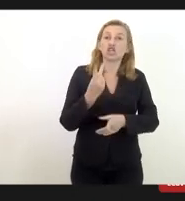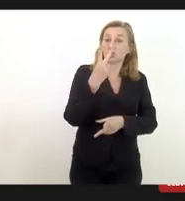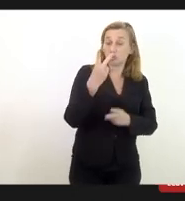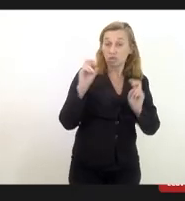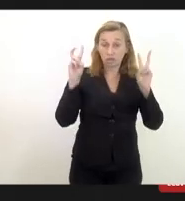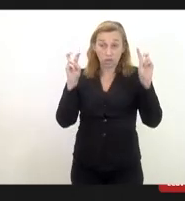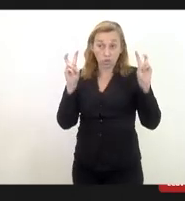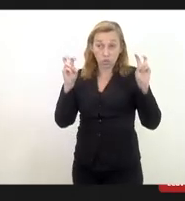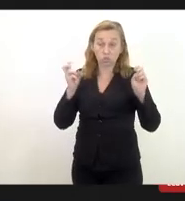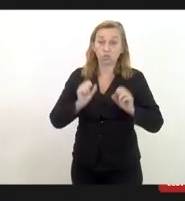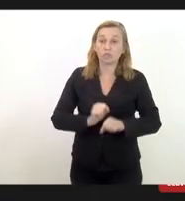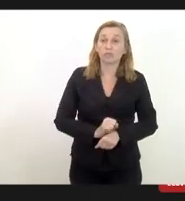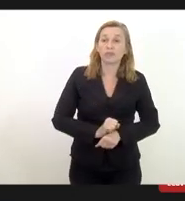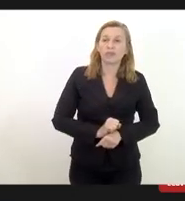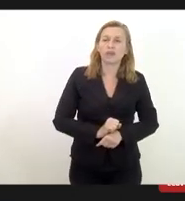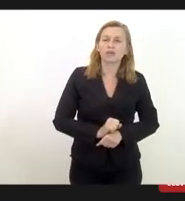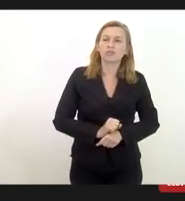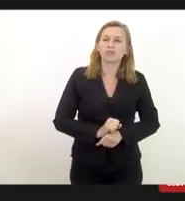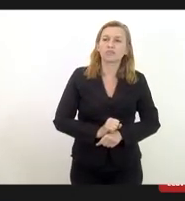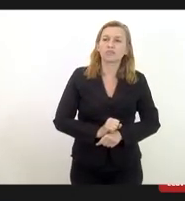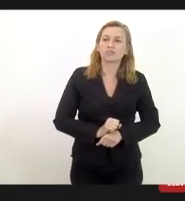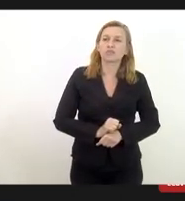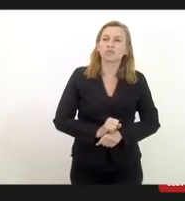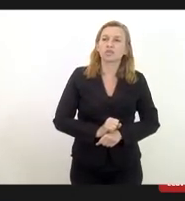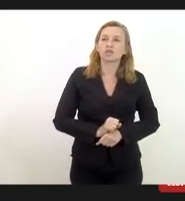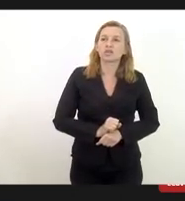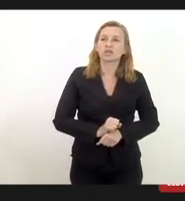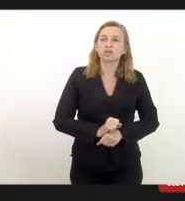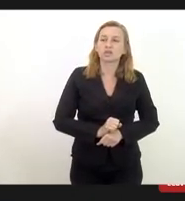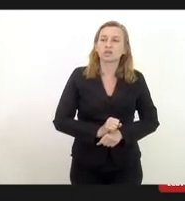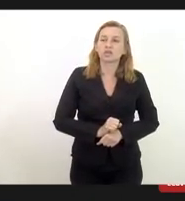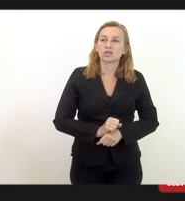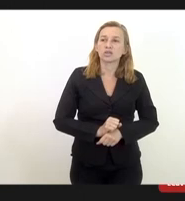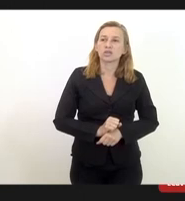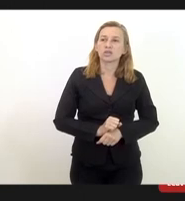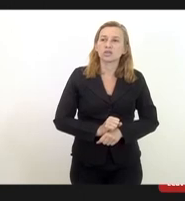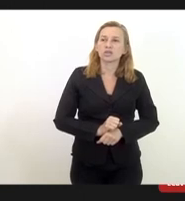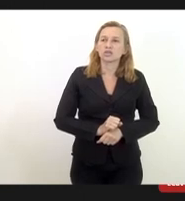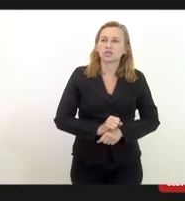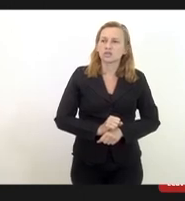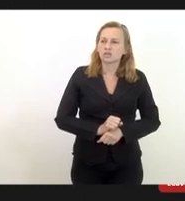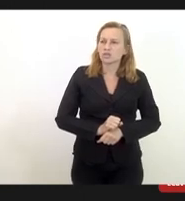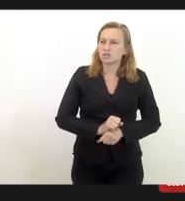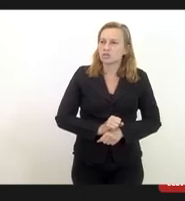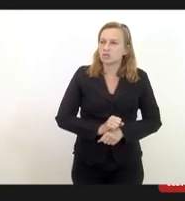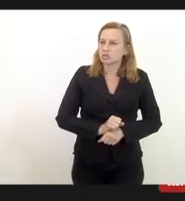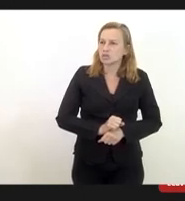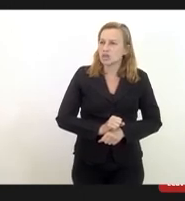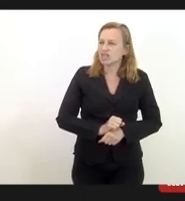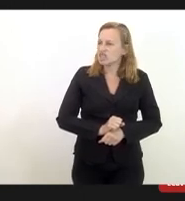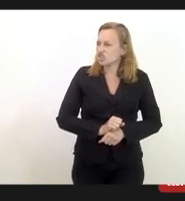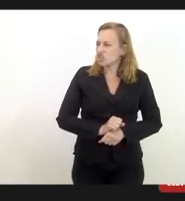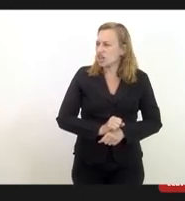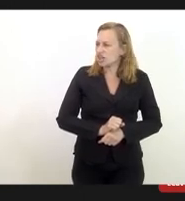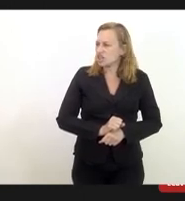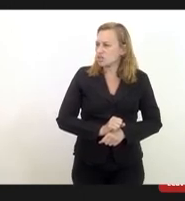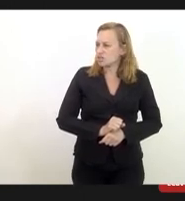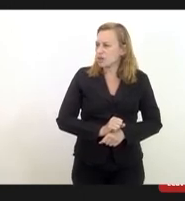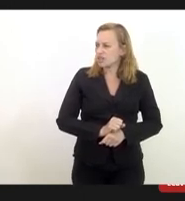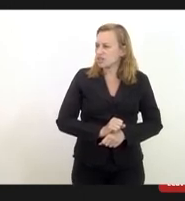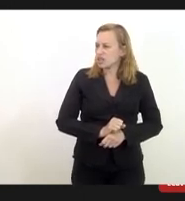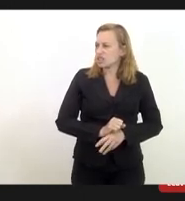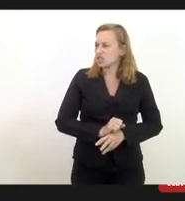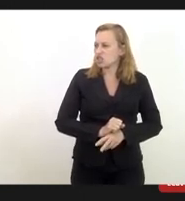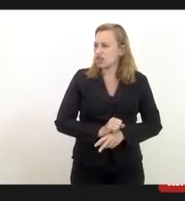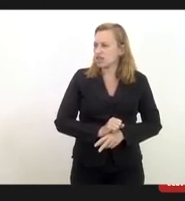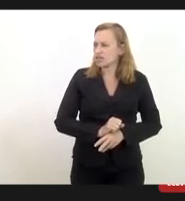situações, que é o caso de suspeita de resistência, né, aos antibióticos, e nos casos da